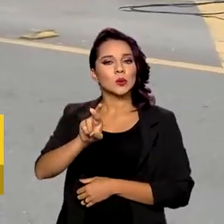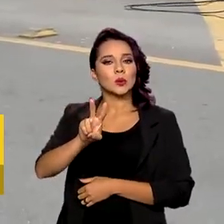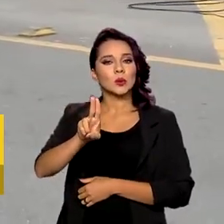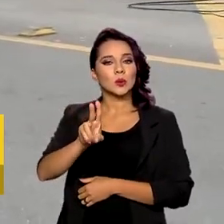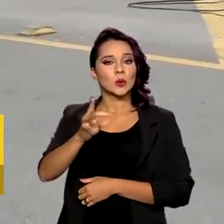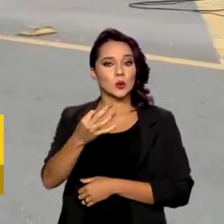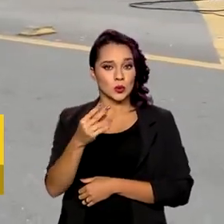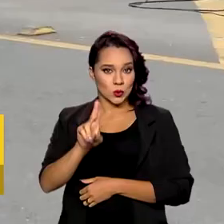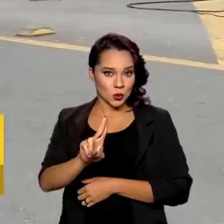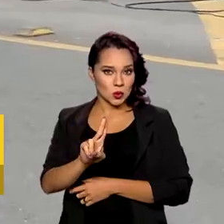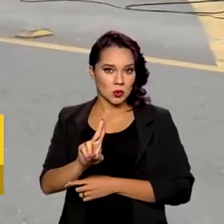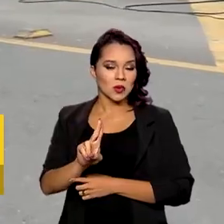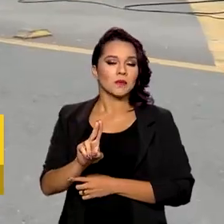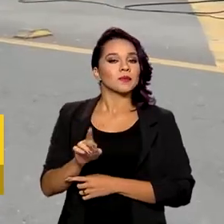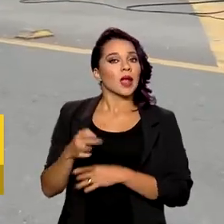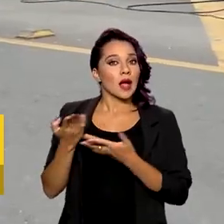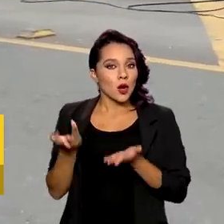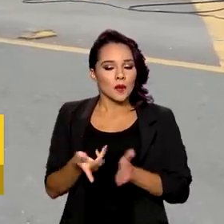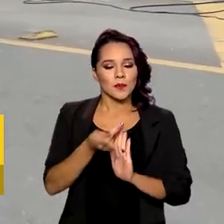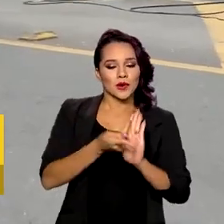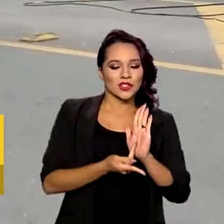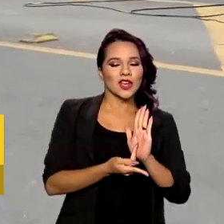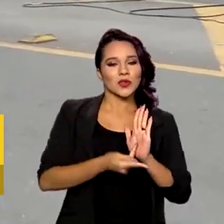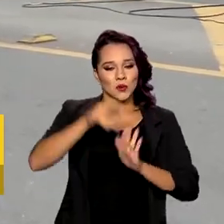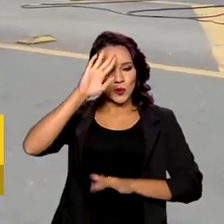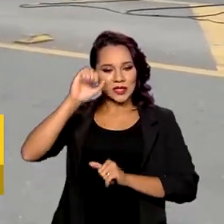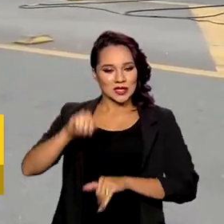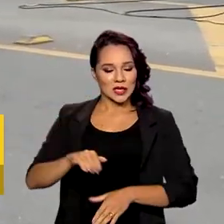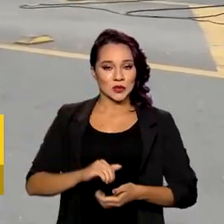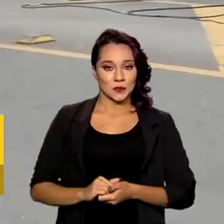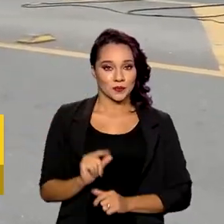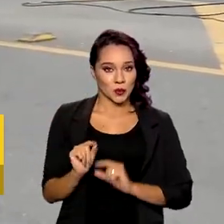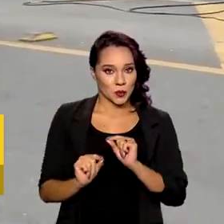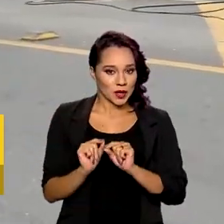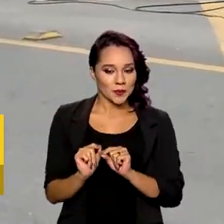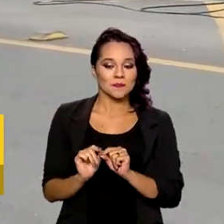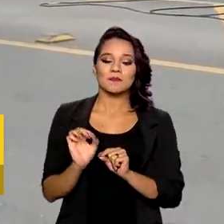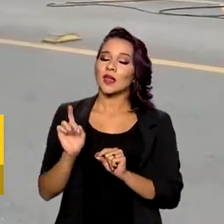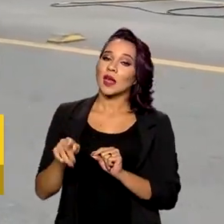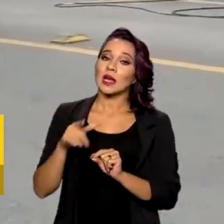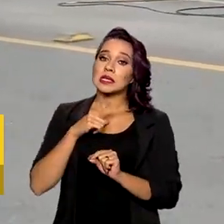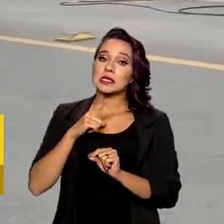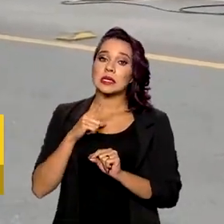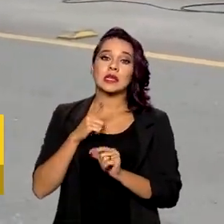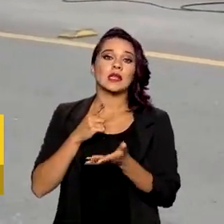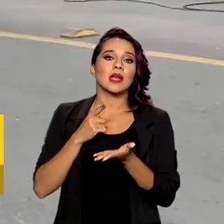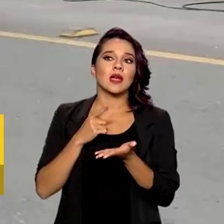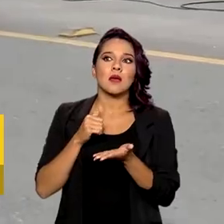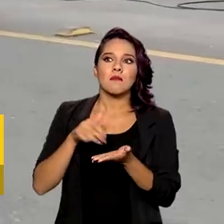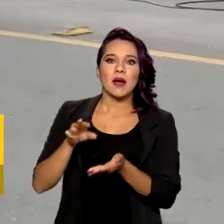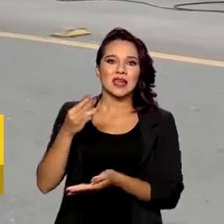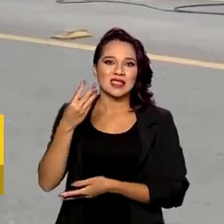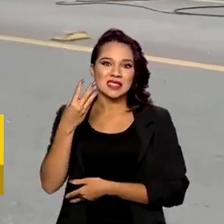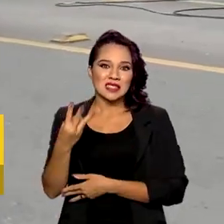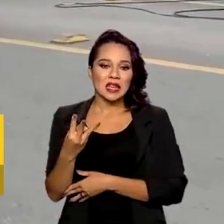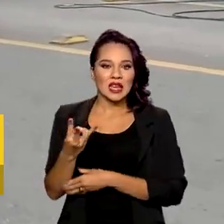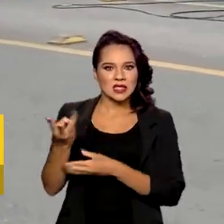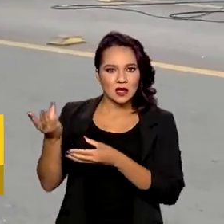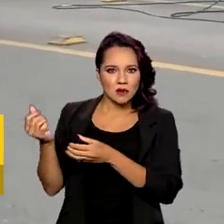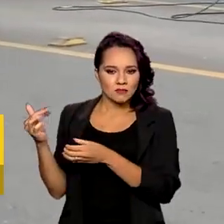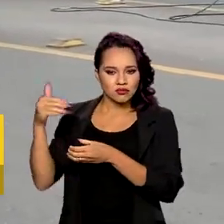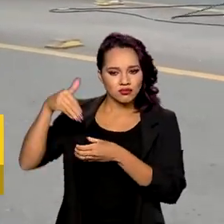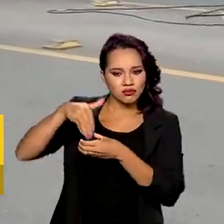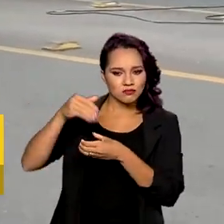essa modernização, é um projeto do Exército de dotar. Nós temos a previsão de dotar 3 brigadas de